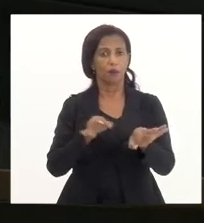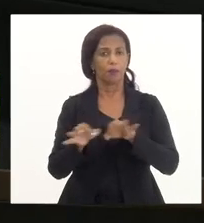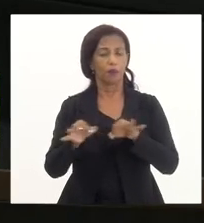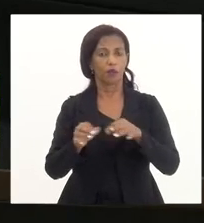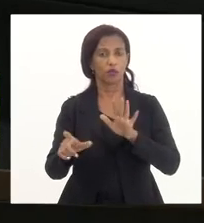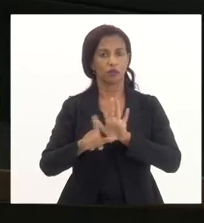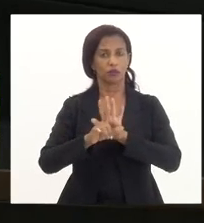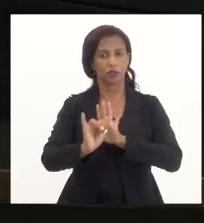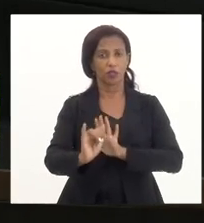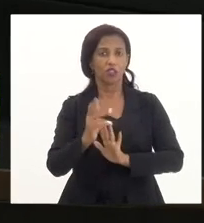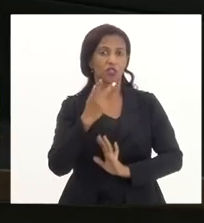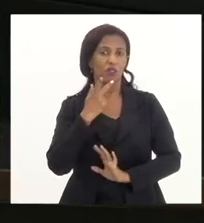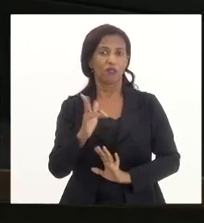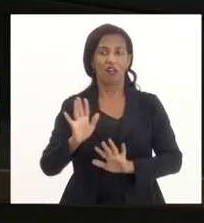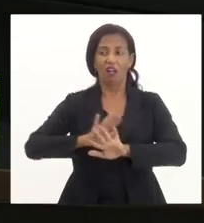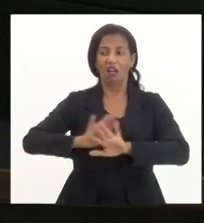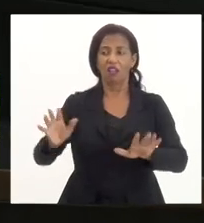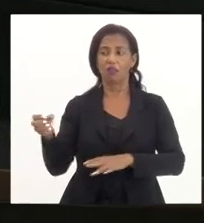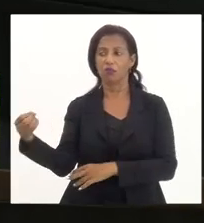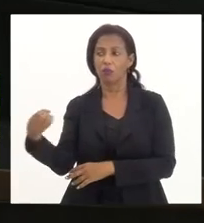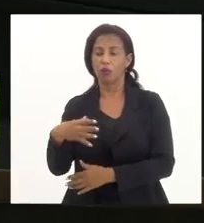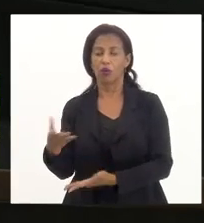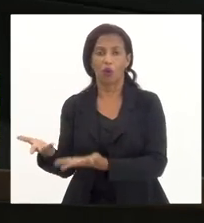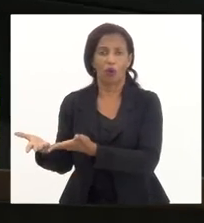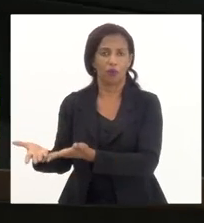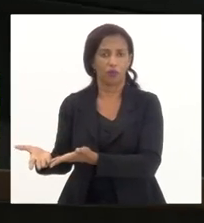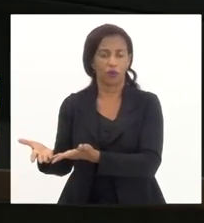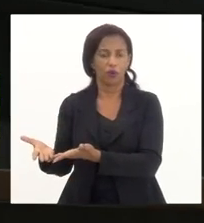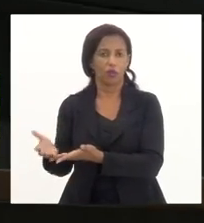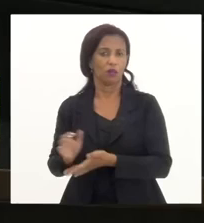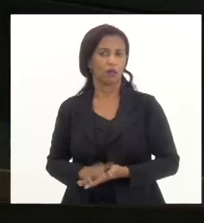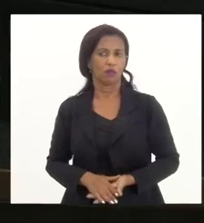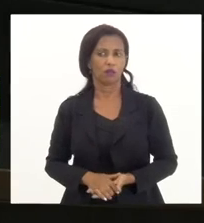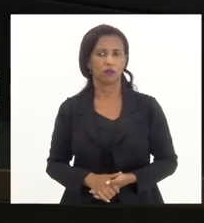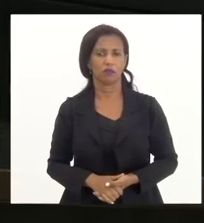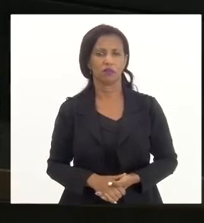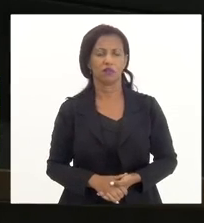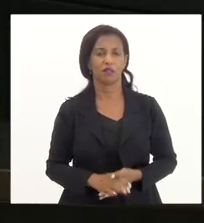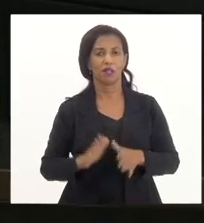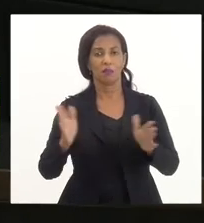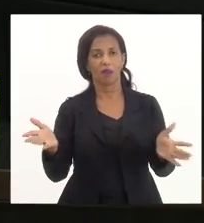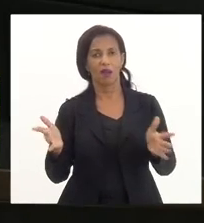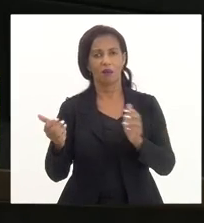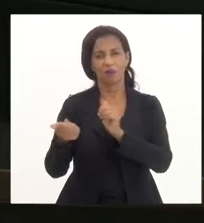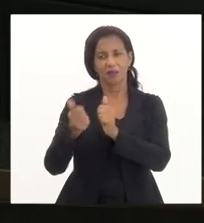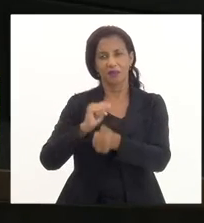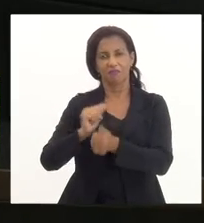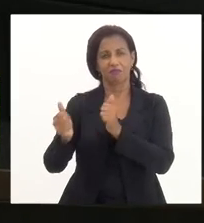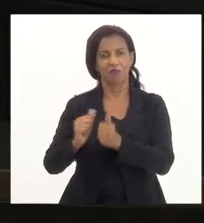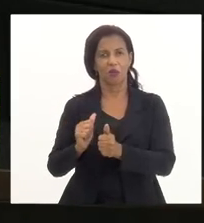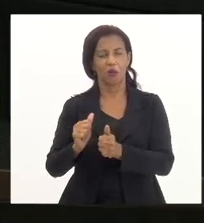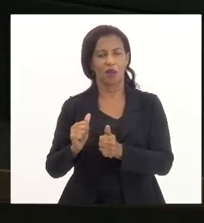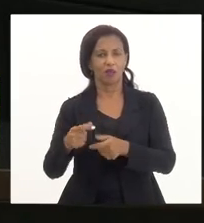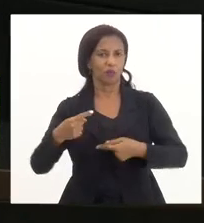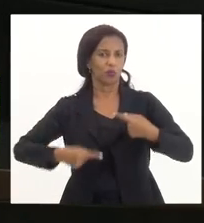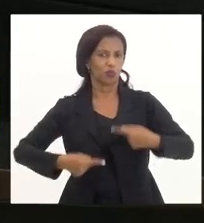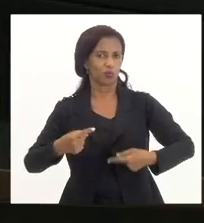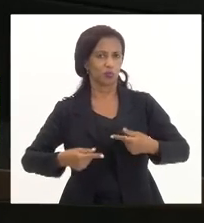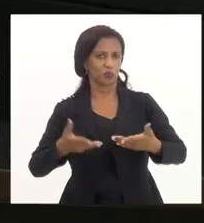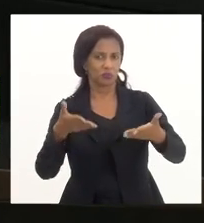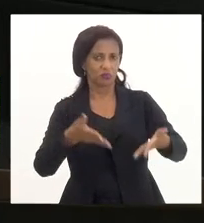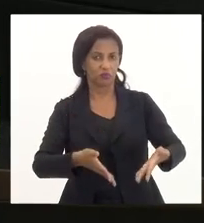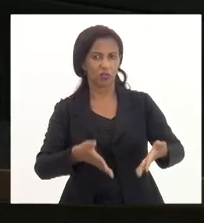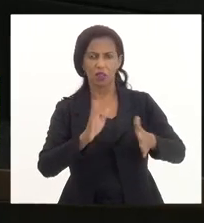projeto de lei já dizendo não é só para os novos porque aí ficava mais adequado do ponto de vista político não